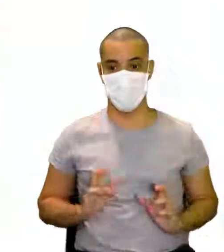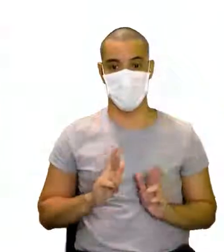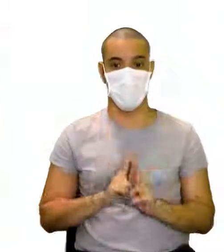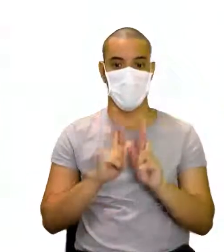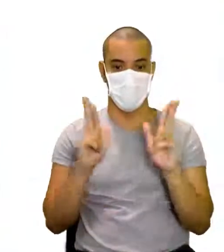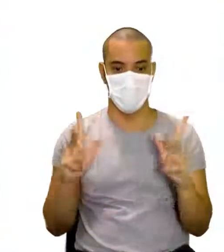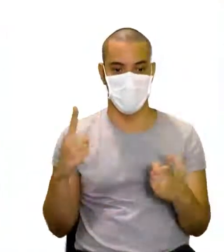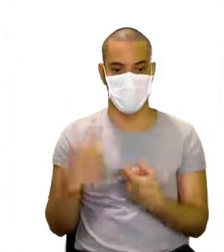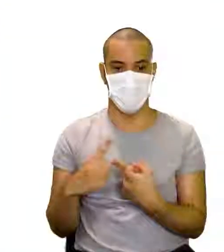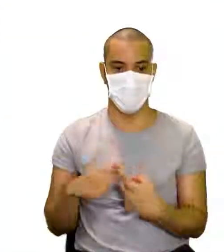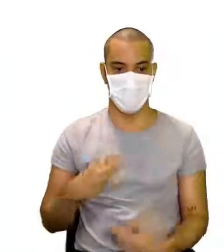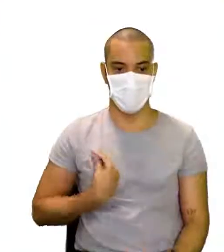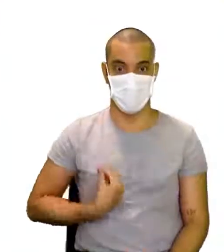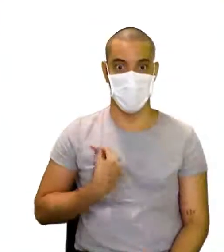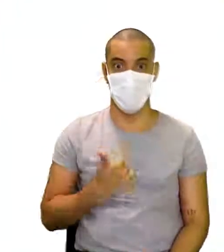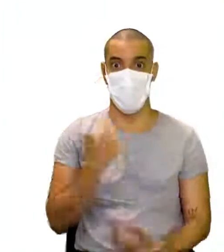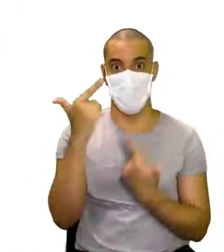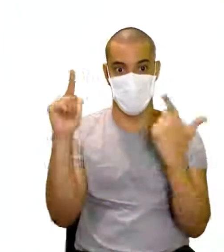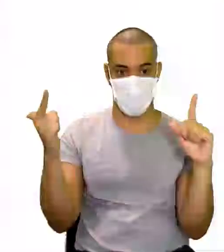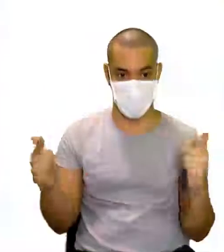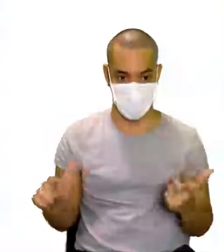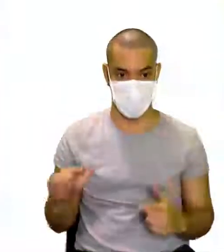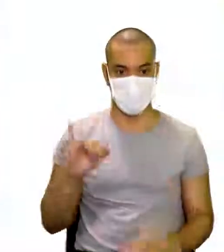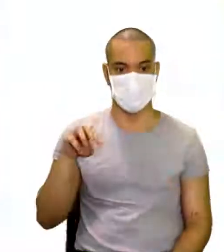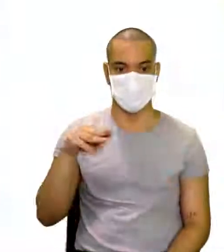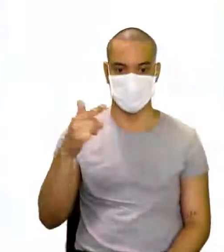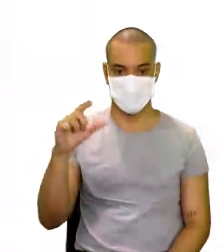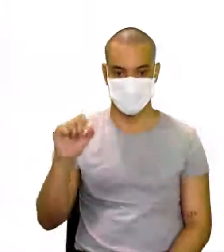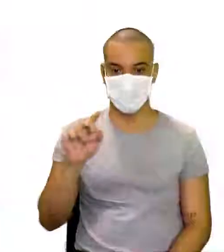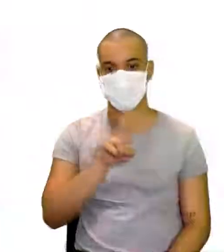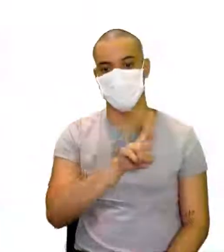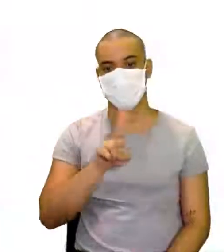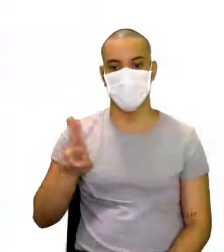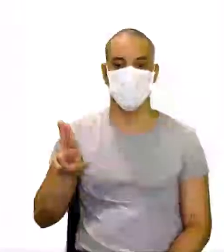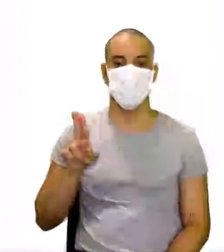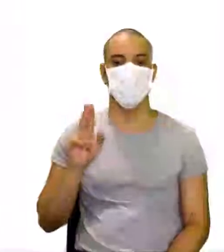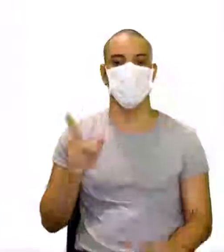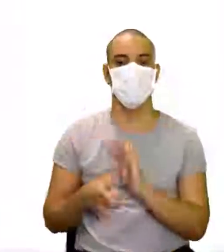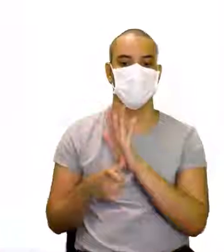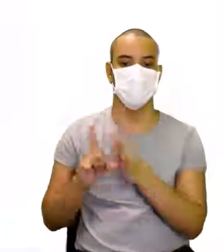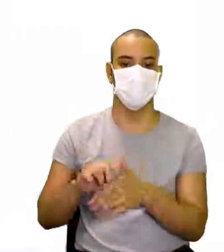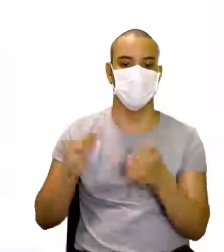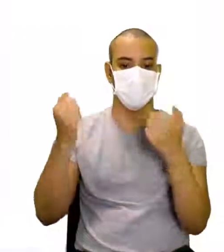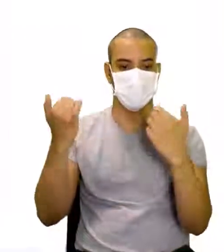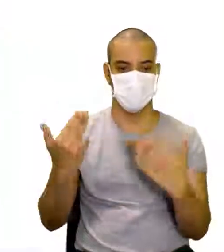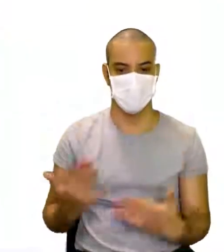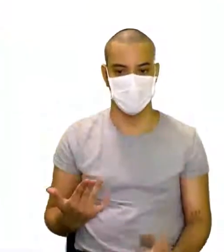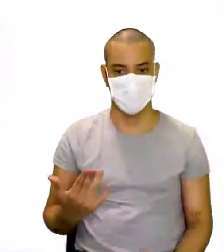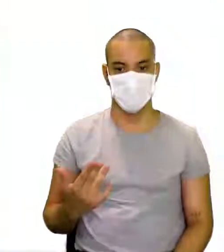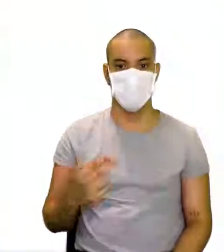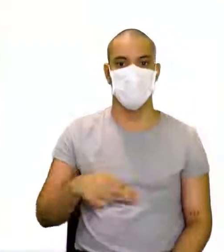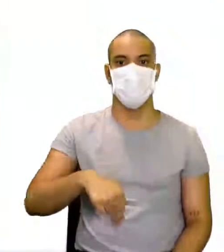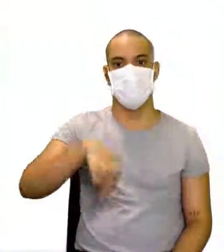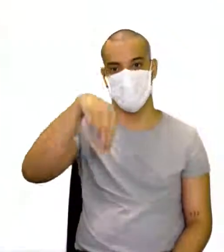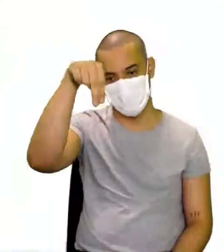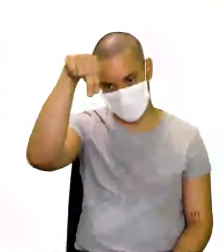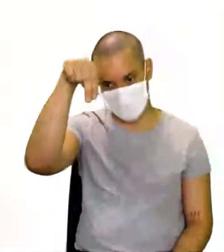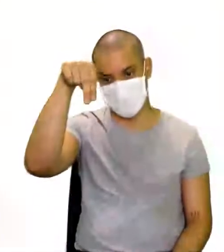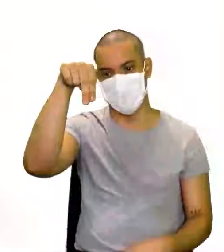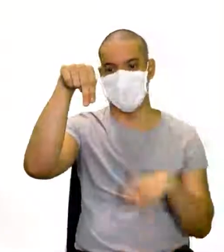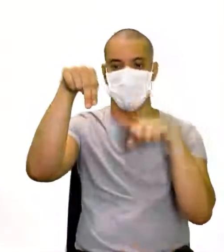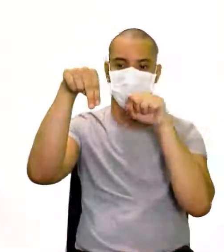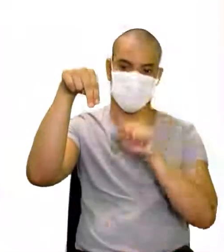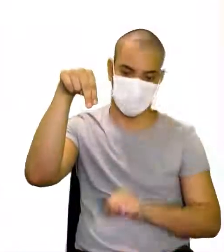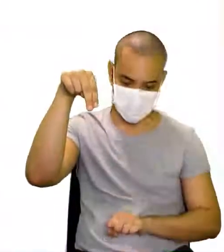na presença de outros ímãs e são denominados, como nós vimos anteriormente, polo norte, vamos chamar de